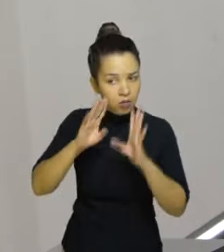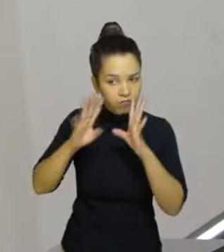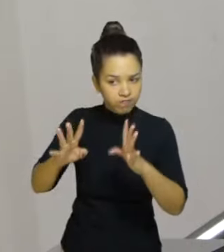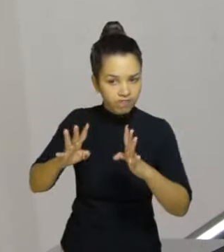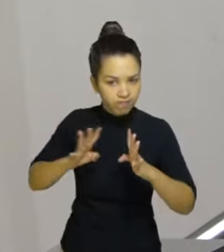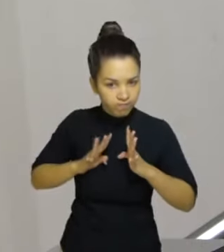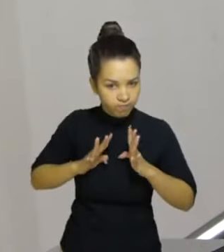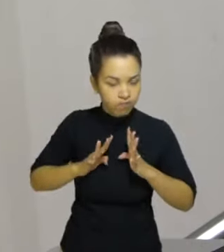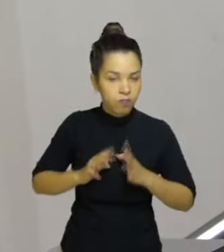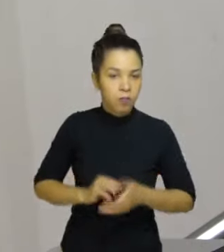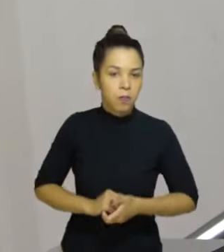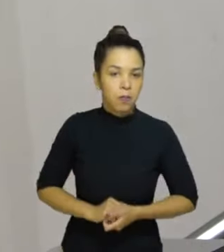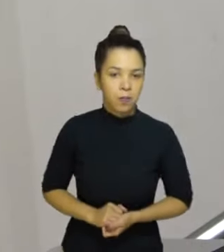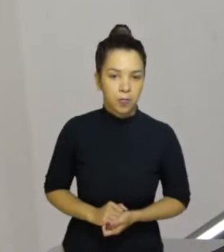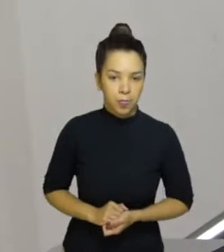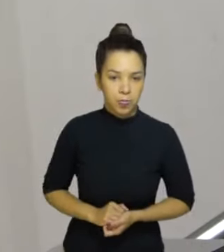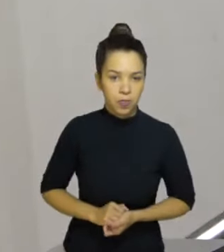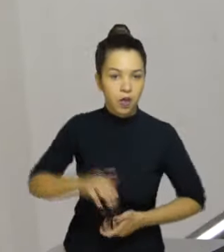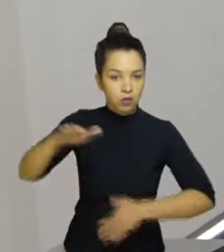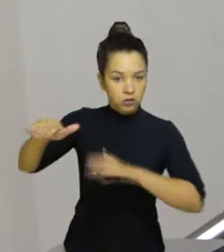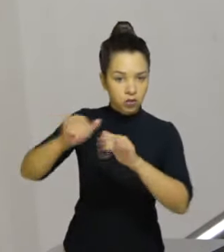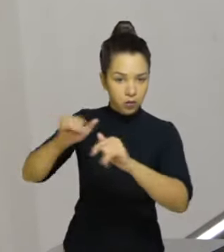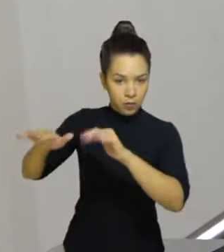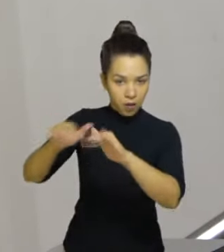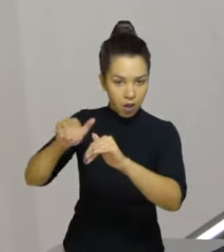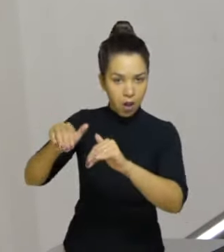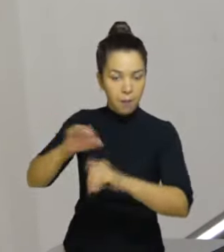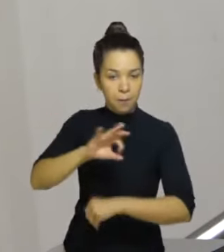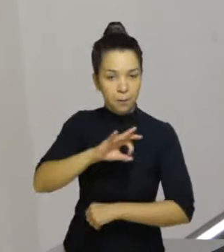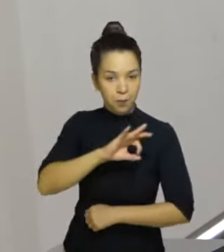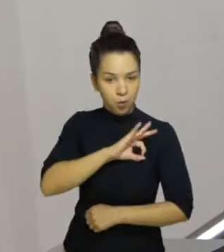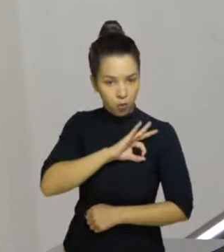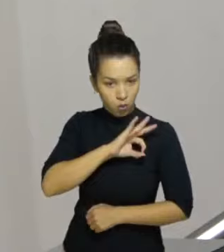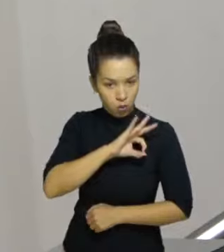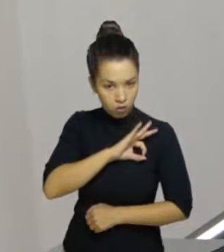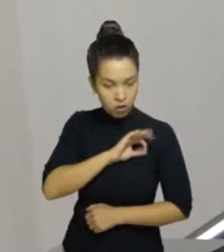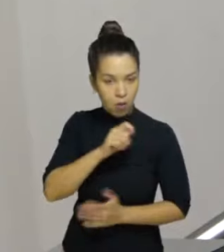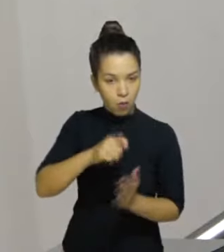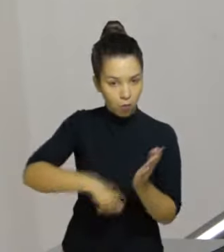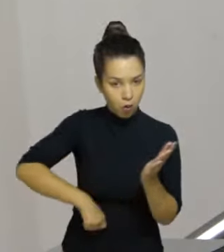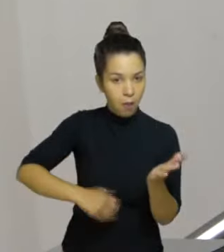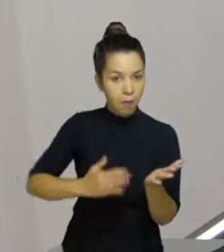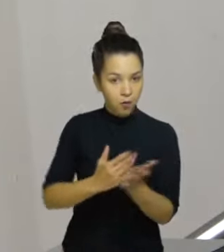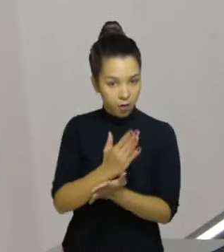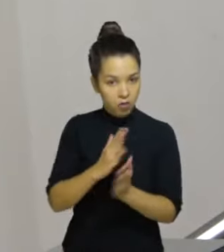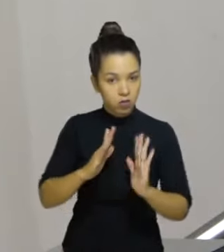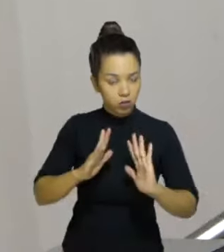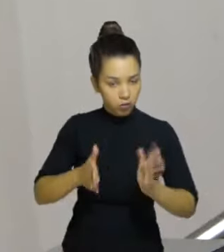convocação de praças e oficiais aprovados no concurso público de 2023, para suprir a